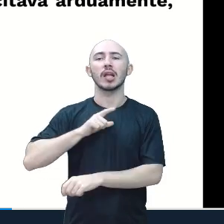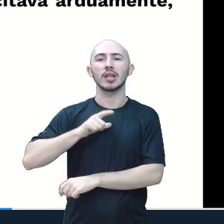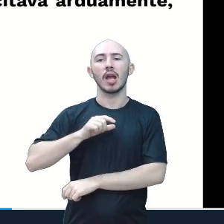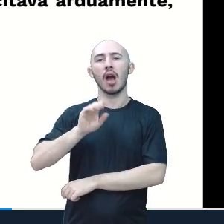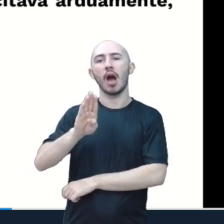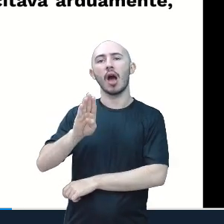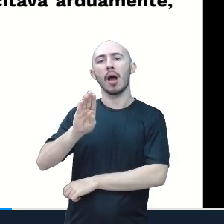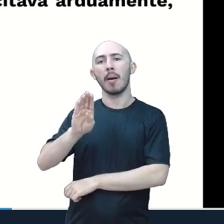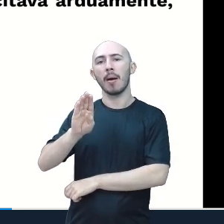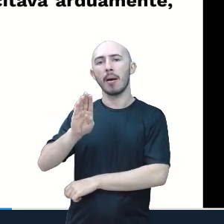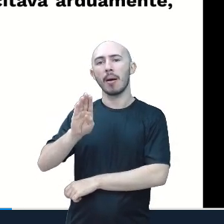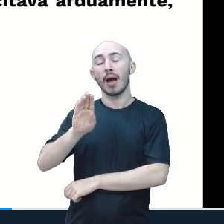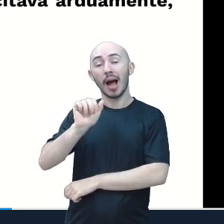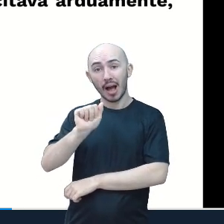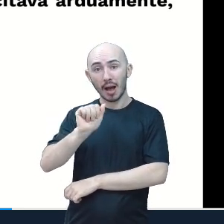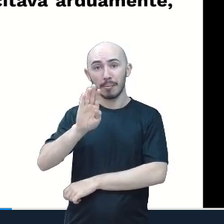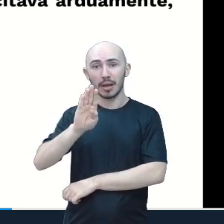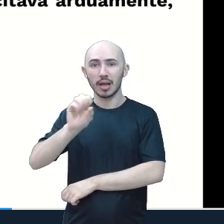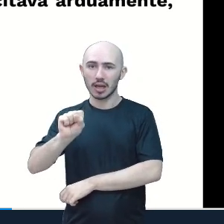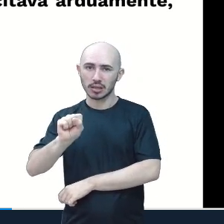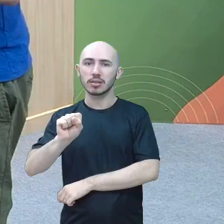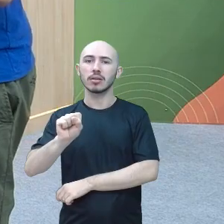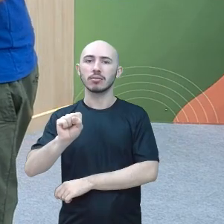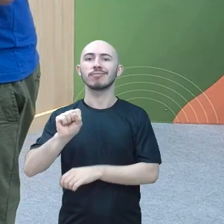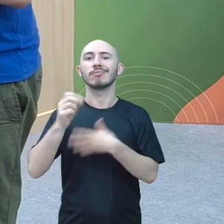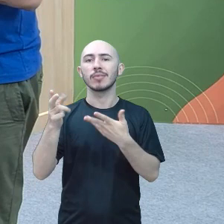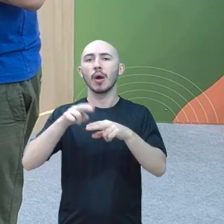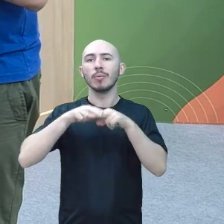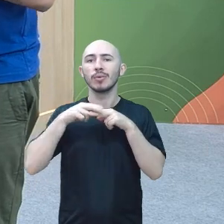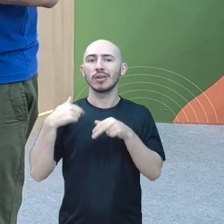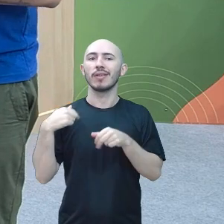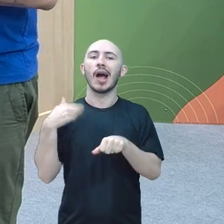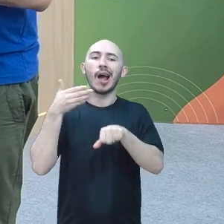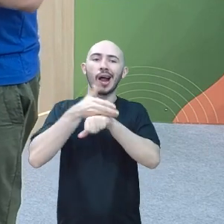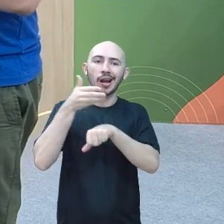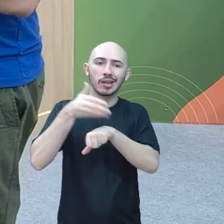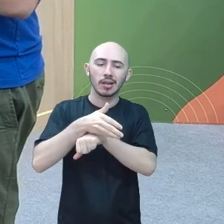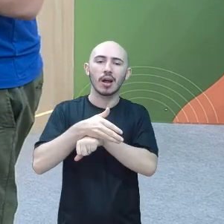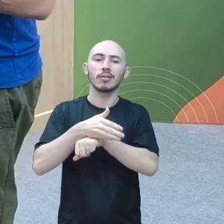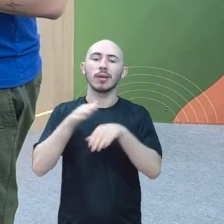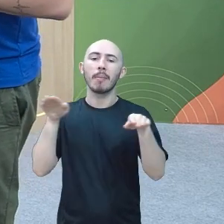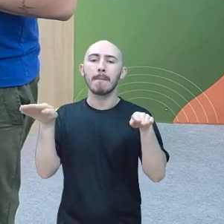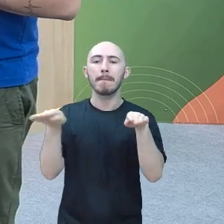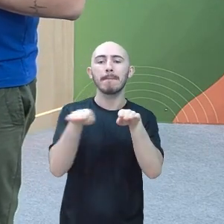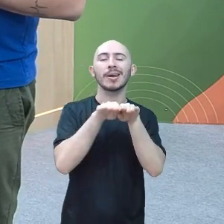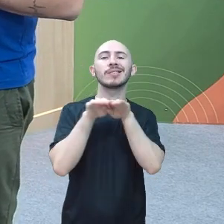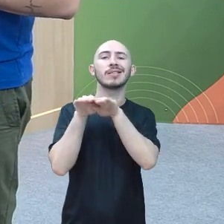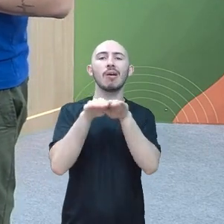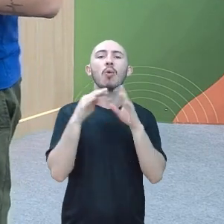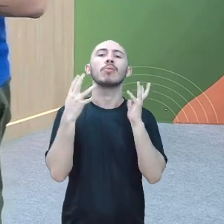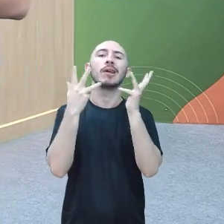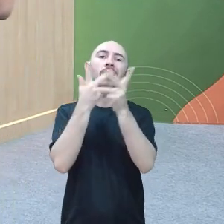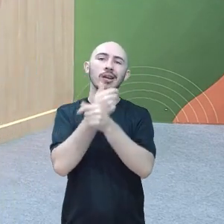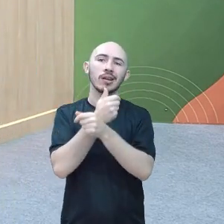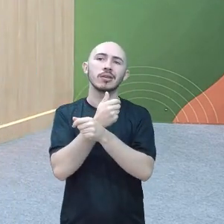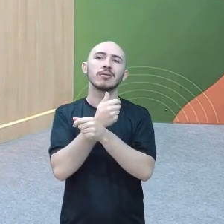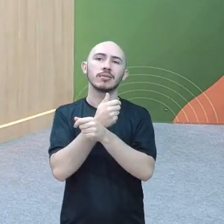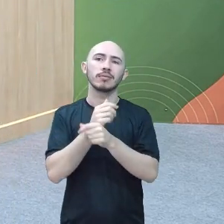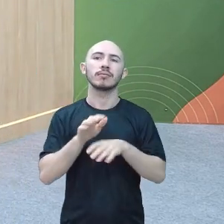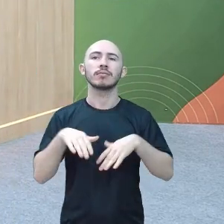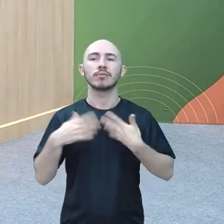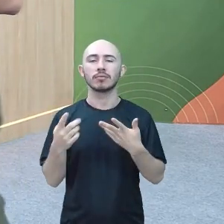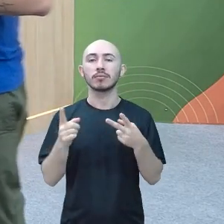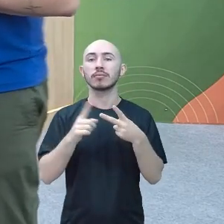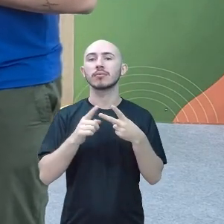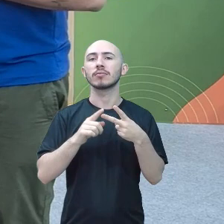para entrar e se enquadrar num padrão de beleza, né? E esse